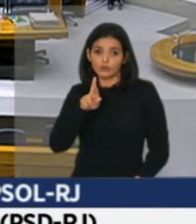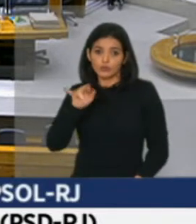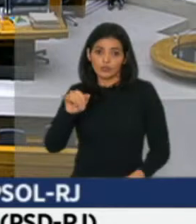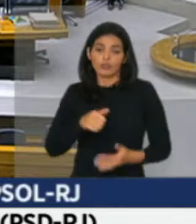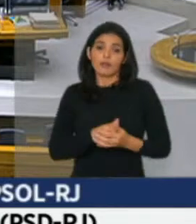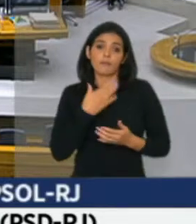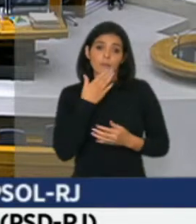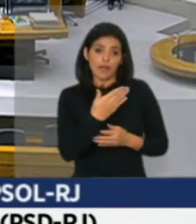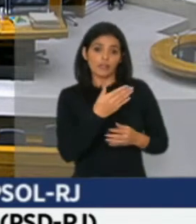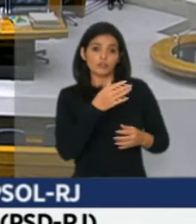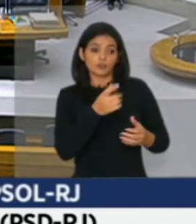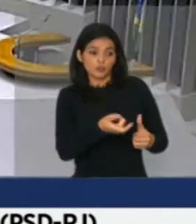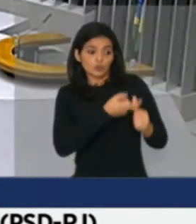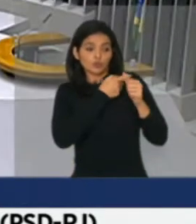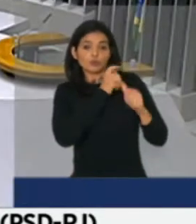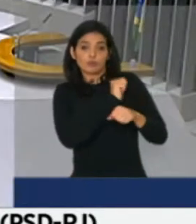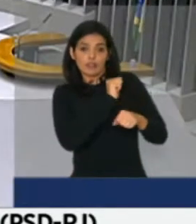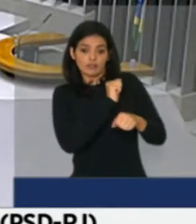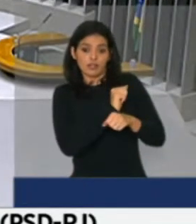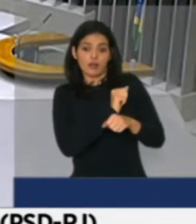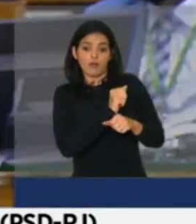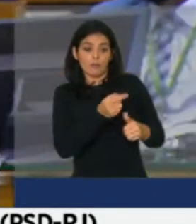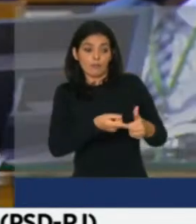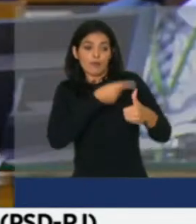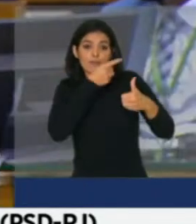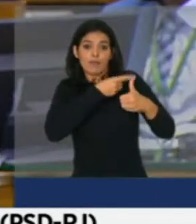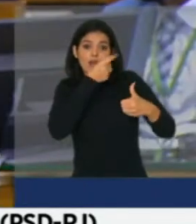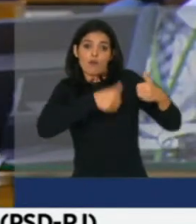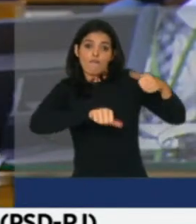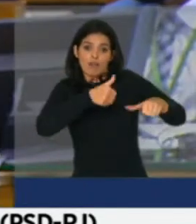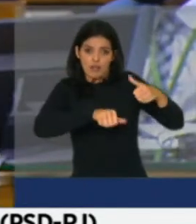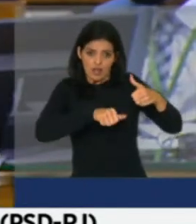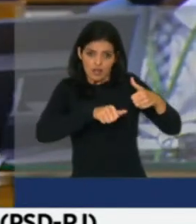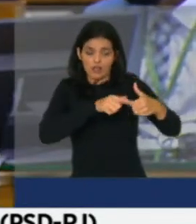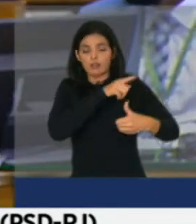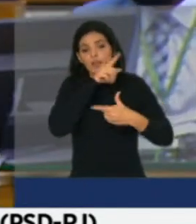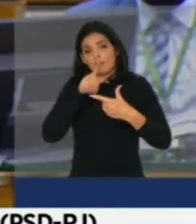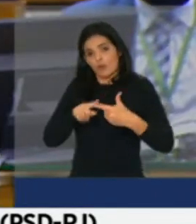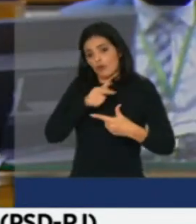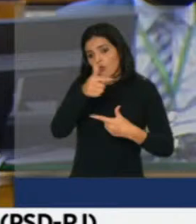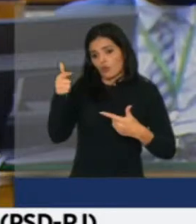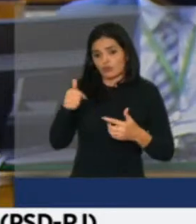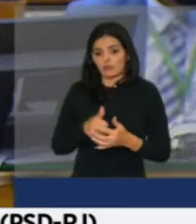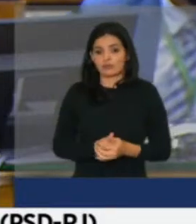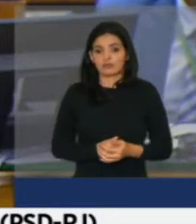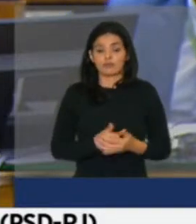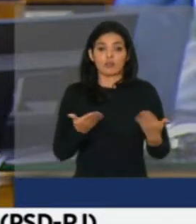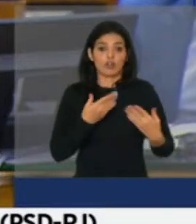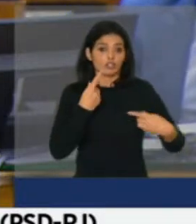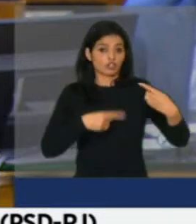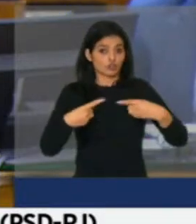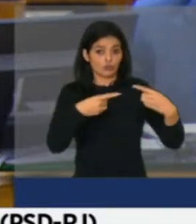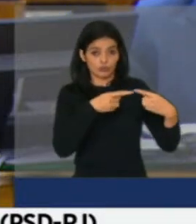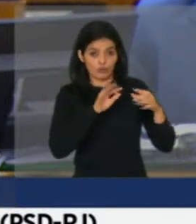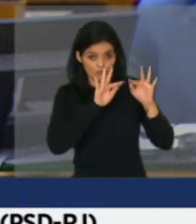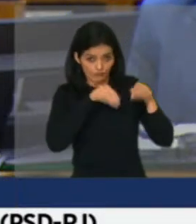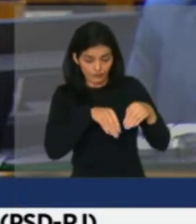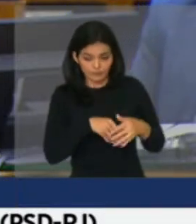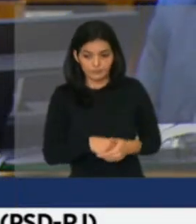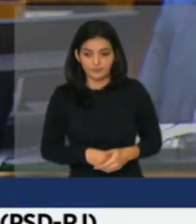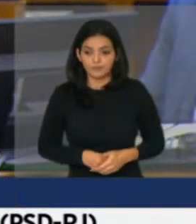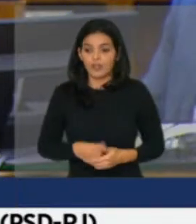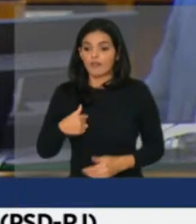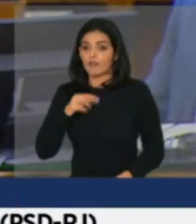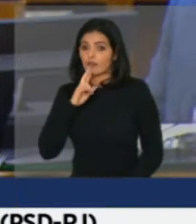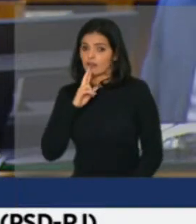avaliada primeiramente. Deputado Glauber, antes está encerrada a discussão.